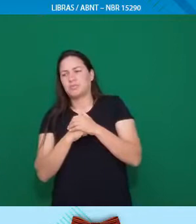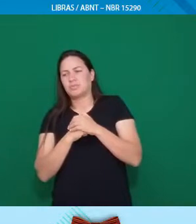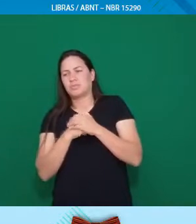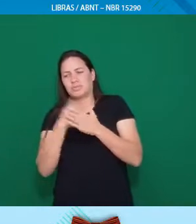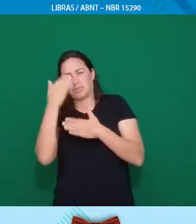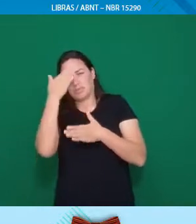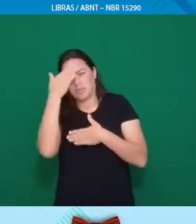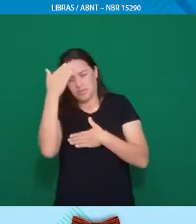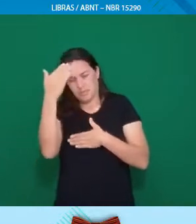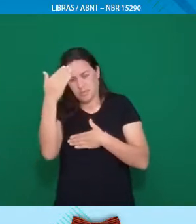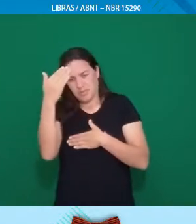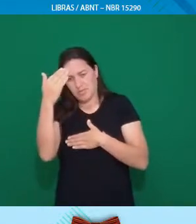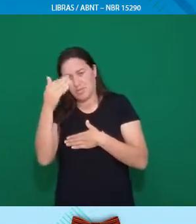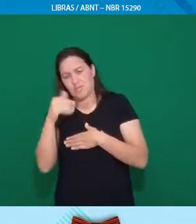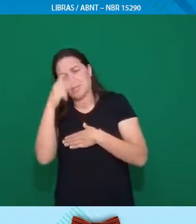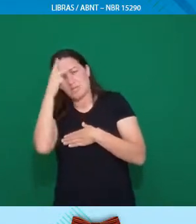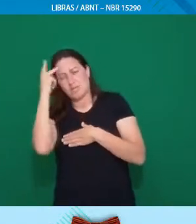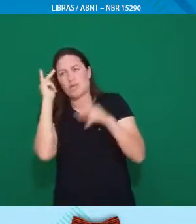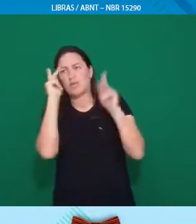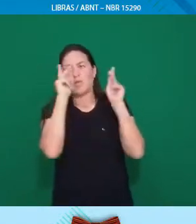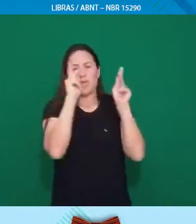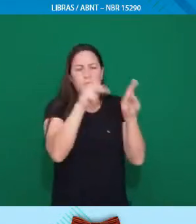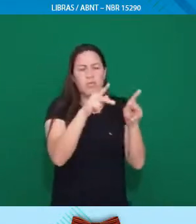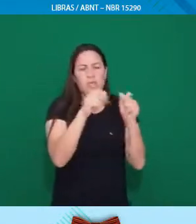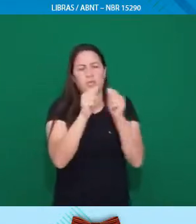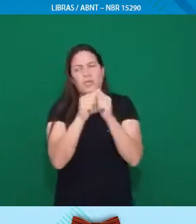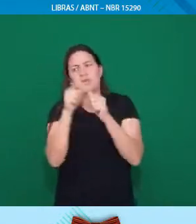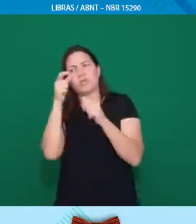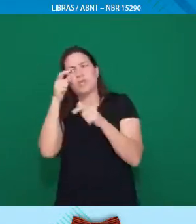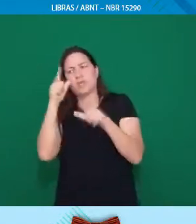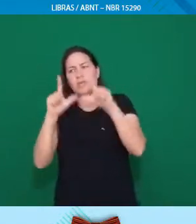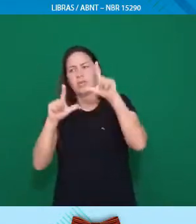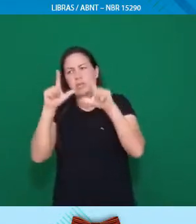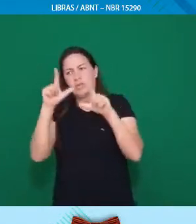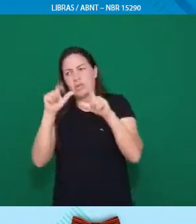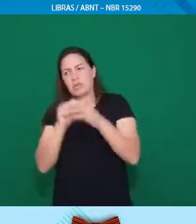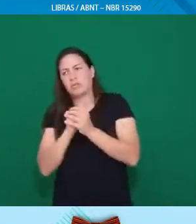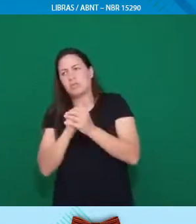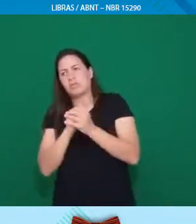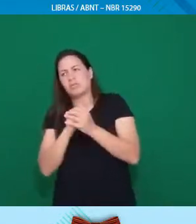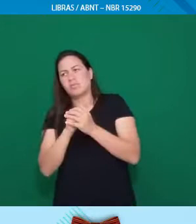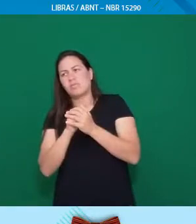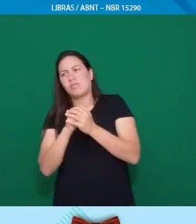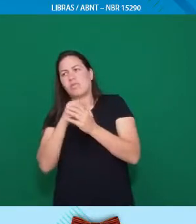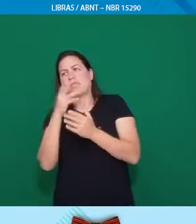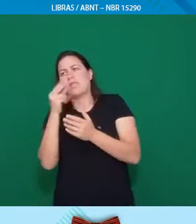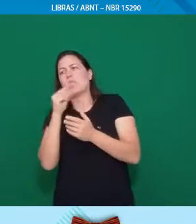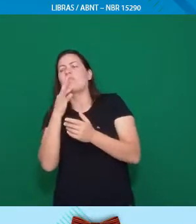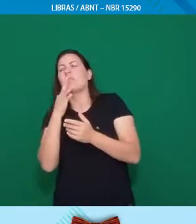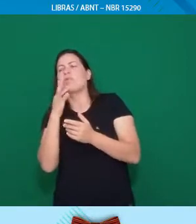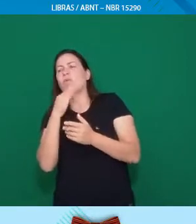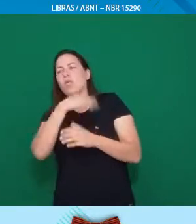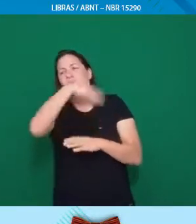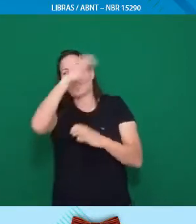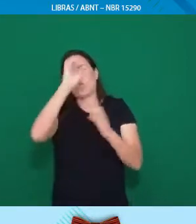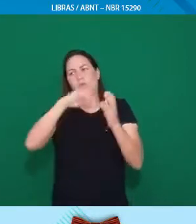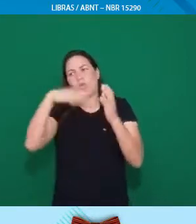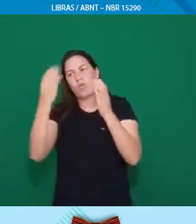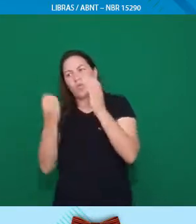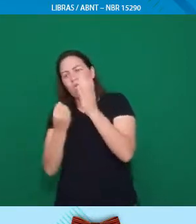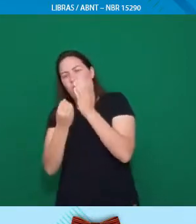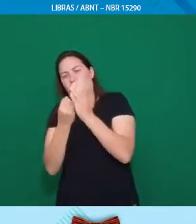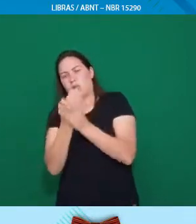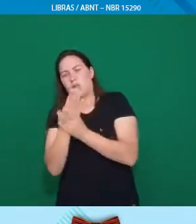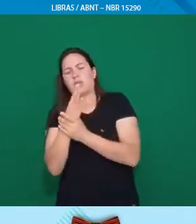E obrigada a ao povo que está aqui presente também que eu sou muito pouco conhecido aqui em Campos